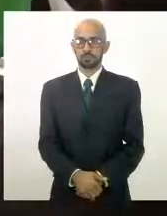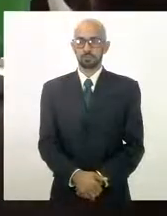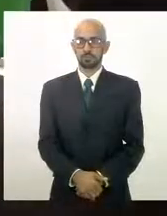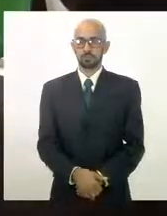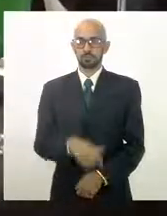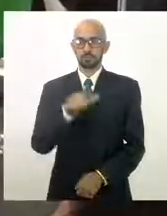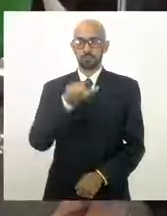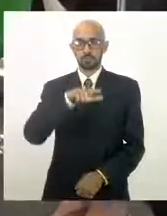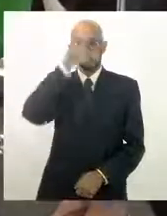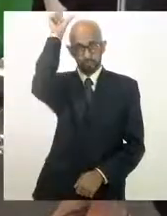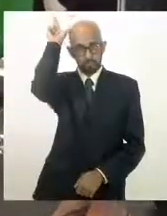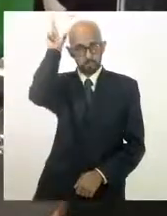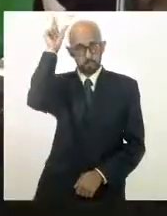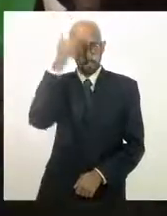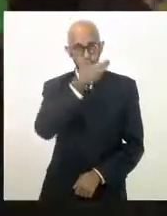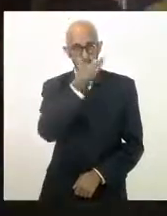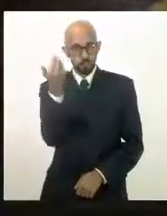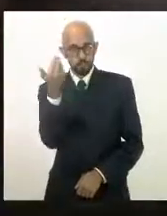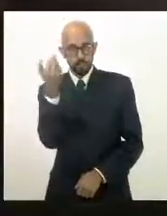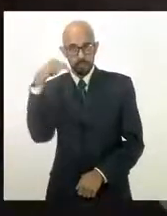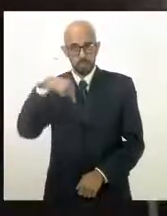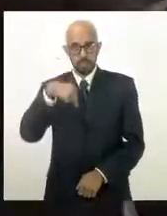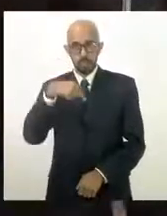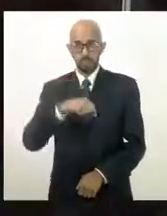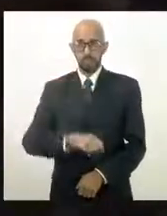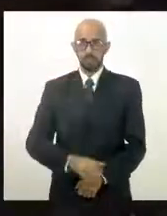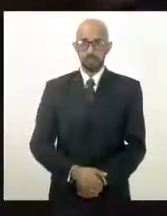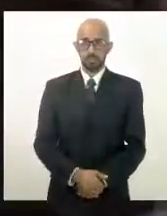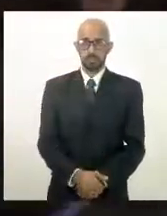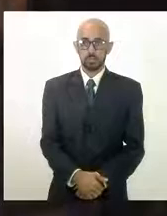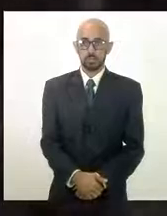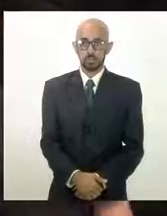Luiz, chega para cá, Luiz. Essa é antiga. Essa é 18.